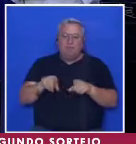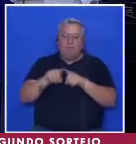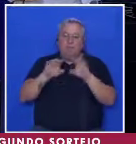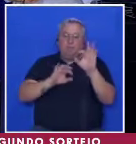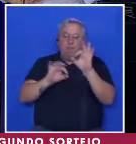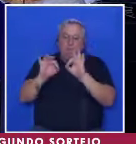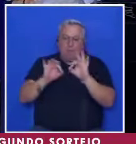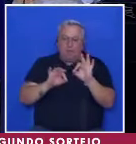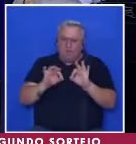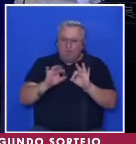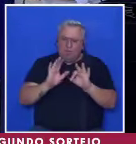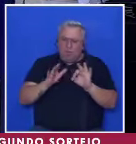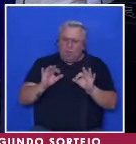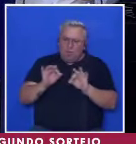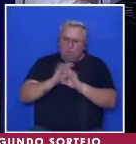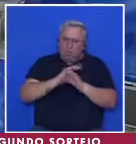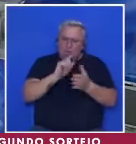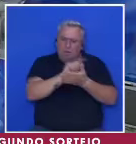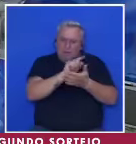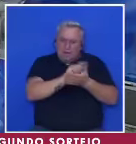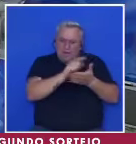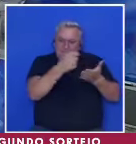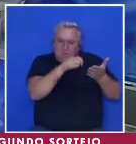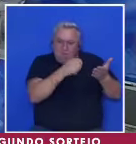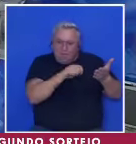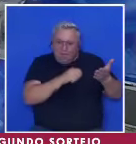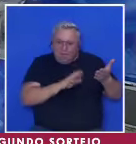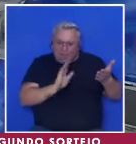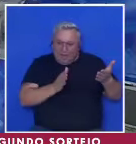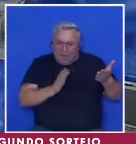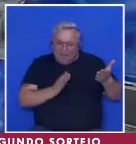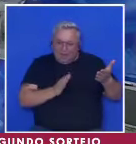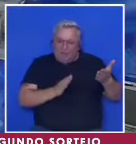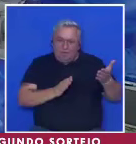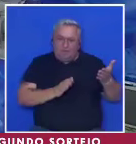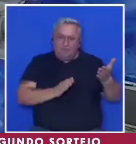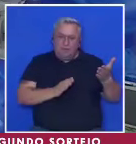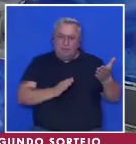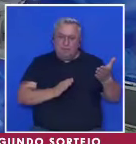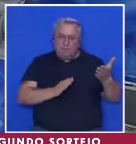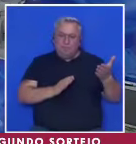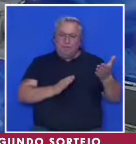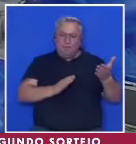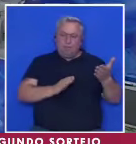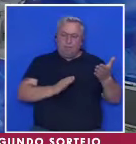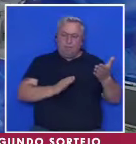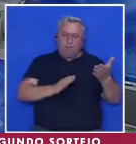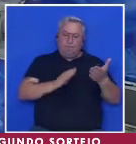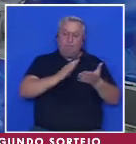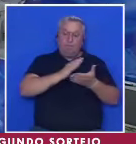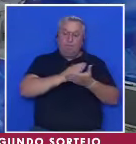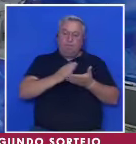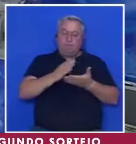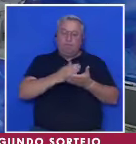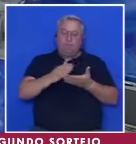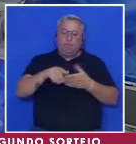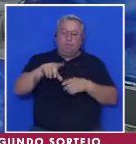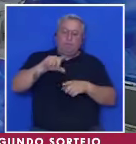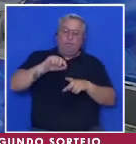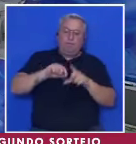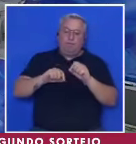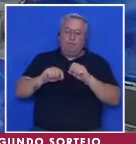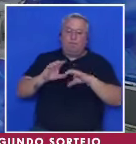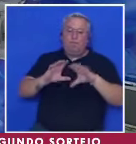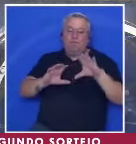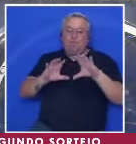E aí, estão preparados? Já estão com as suas apostas na mão? Vamos então ao nosso sorteio.